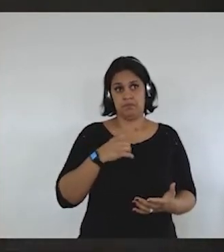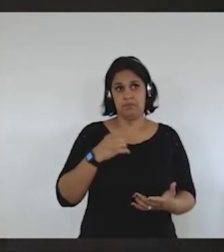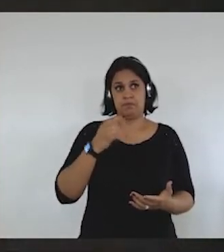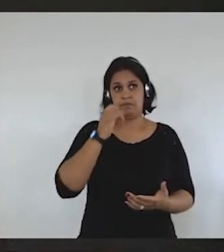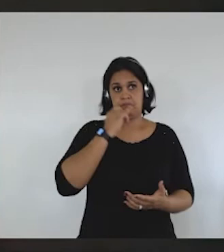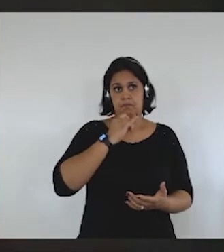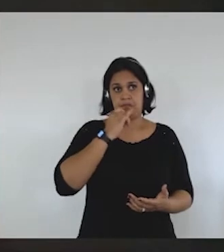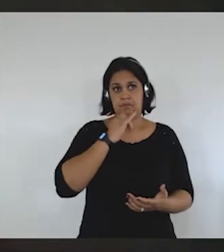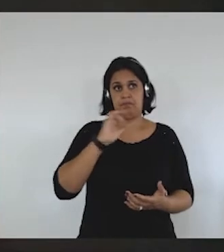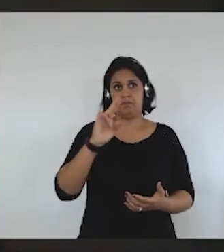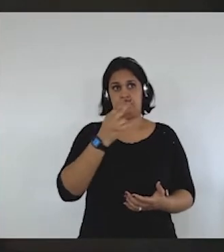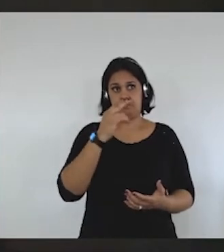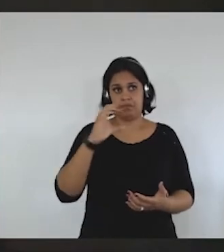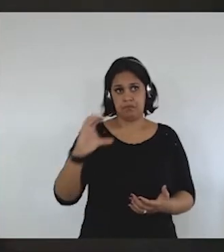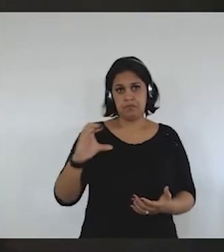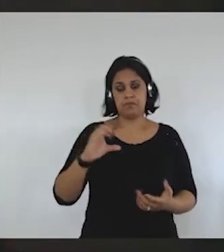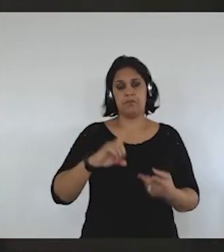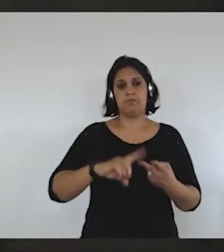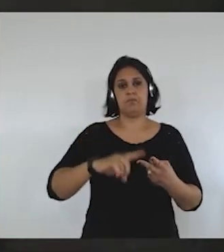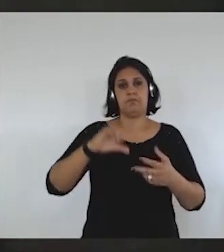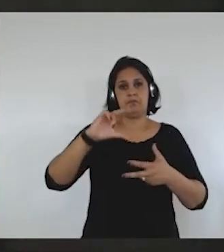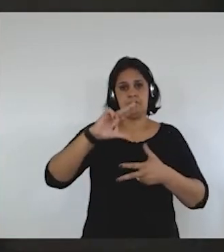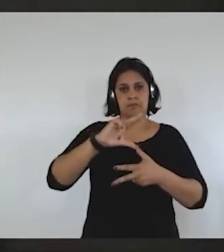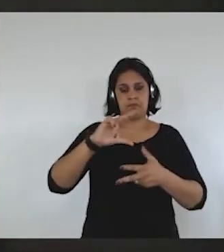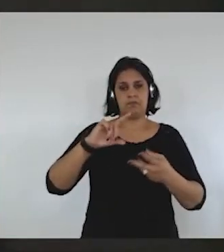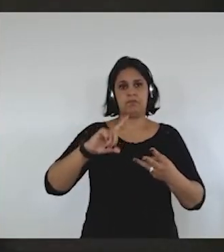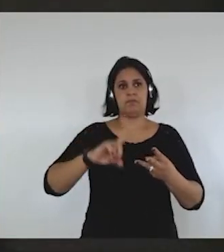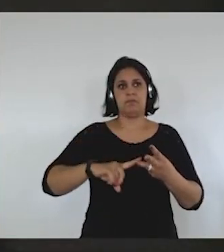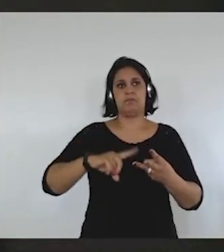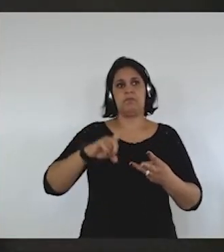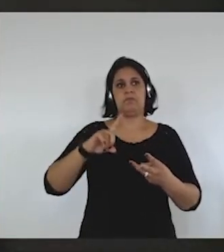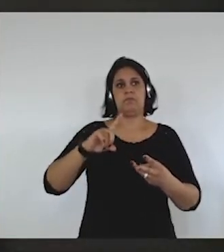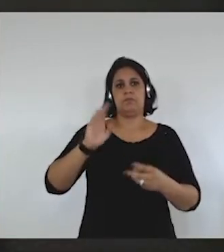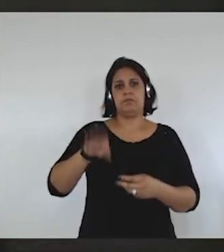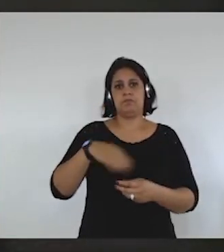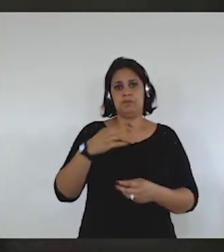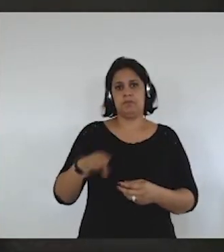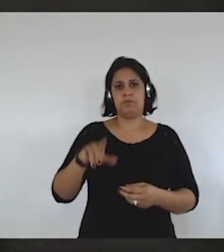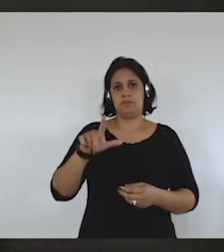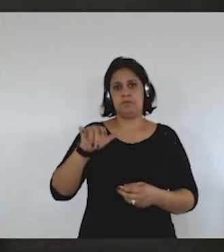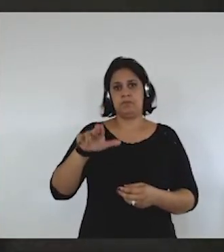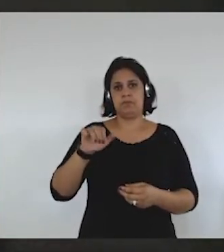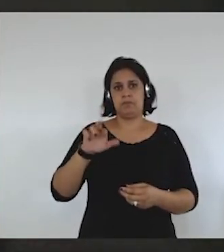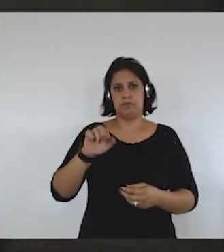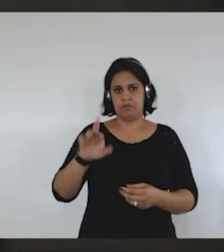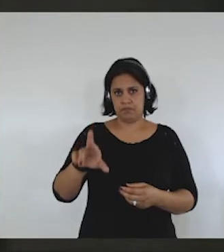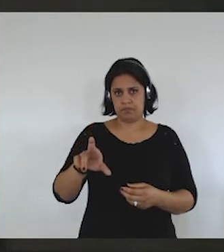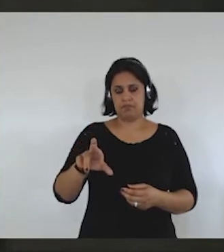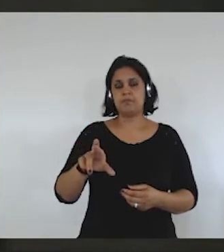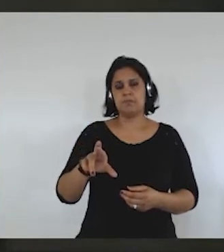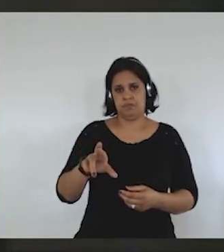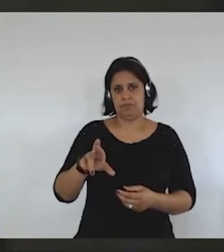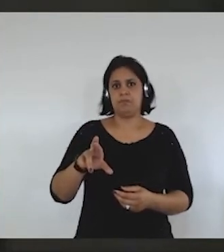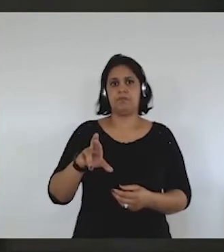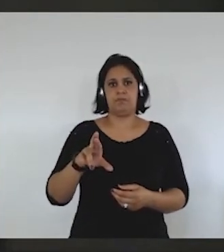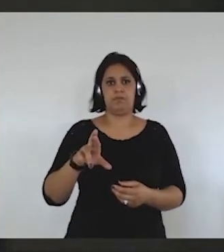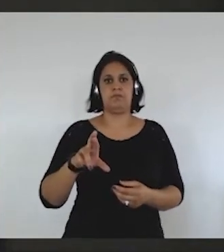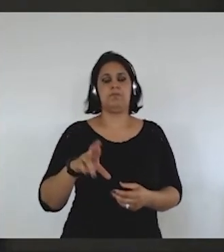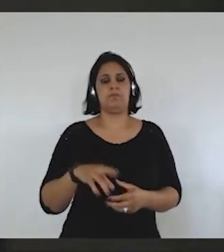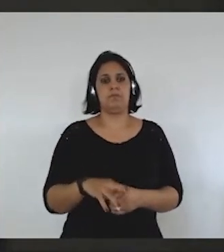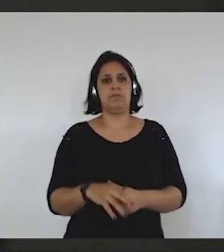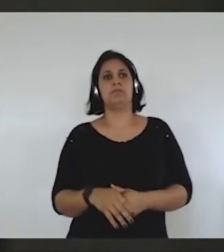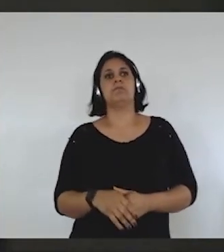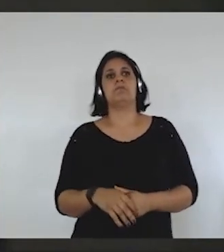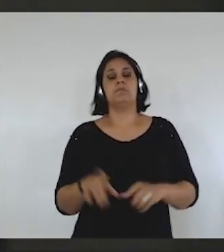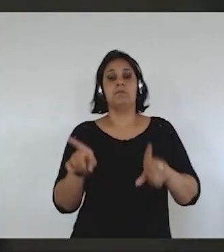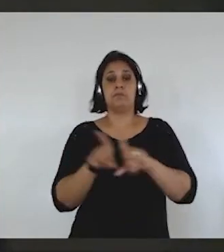da suspensão de liminar e da TPI, e do próprio regulamento ou recomendação da